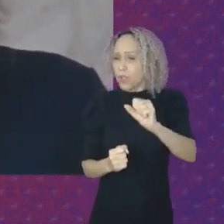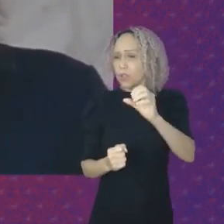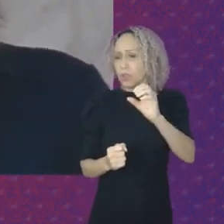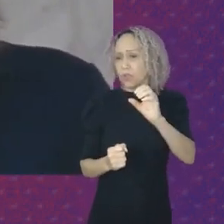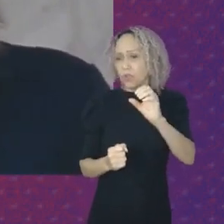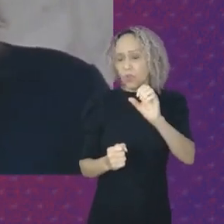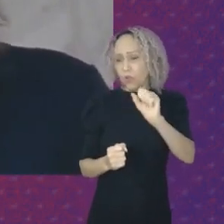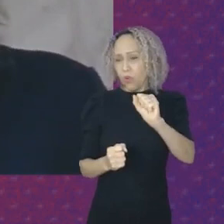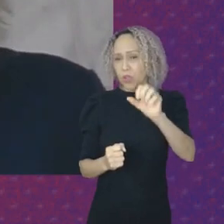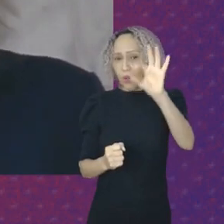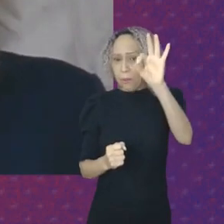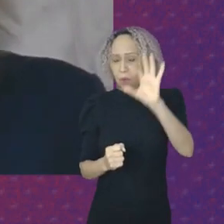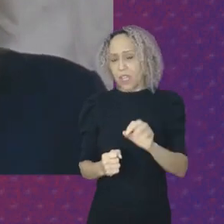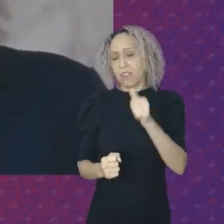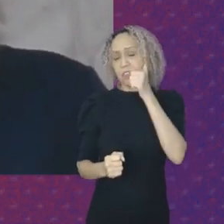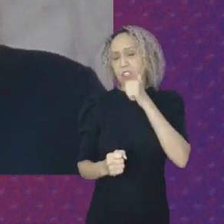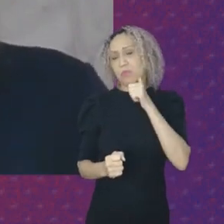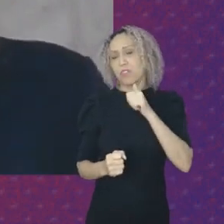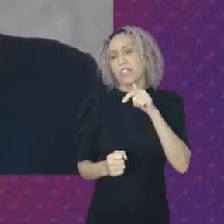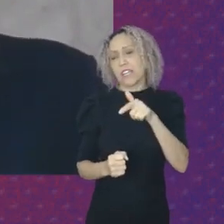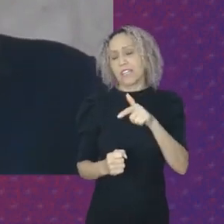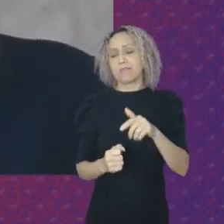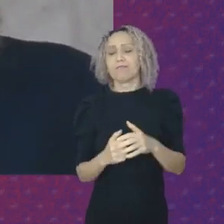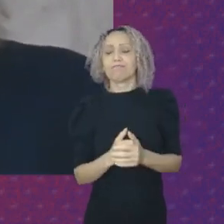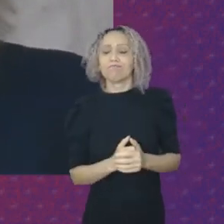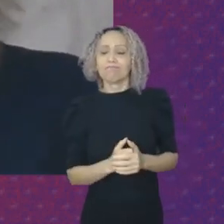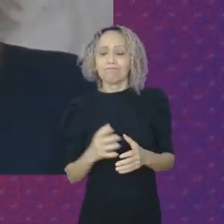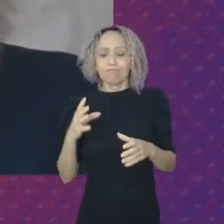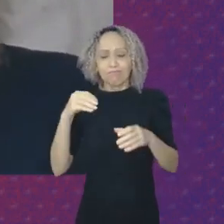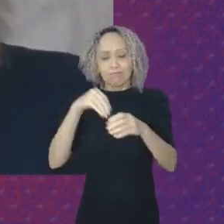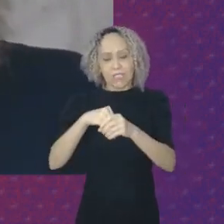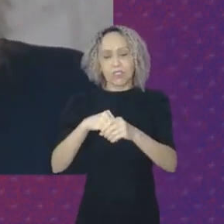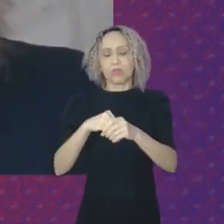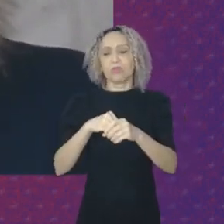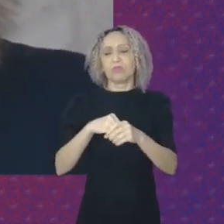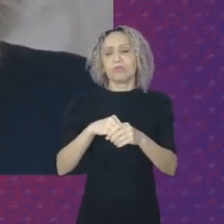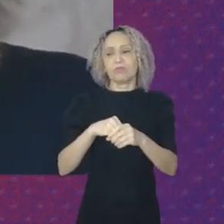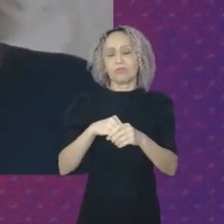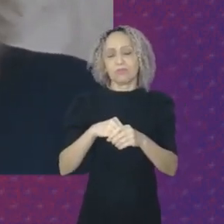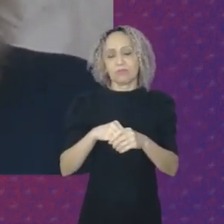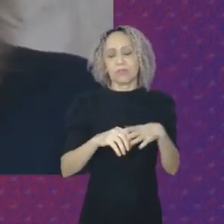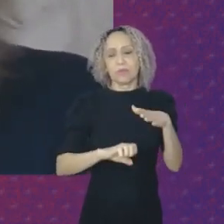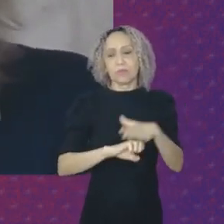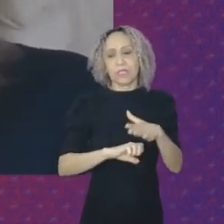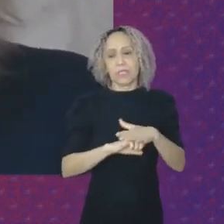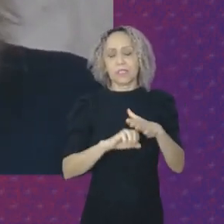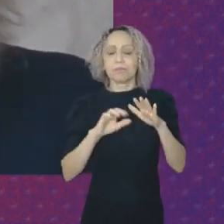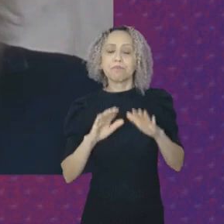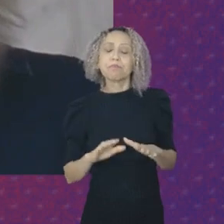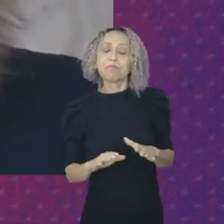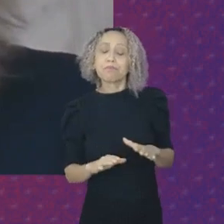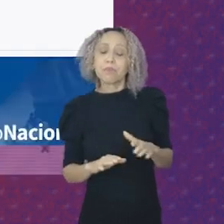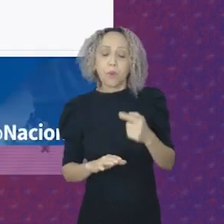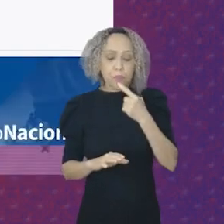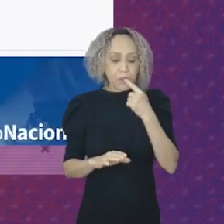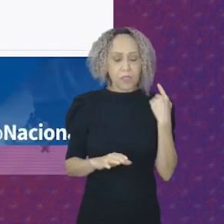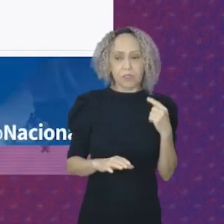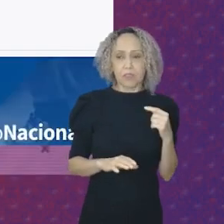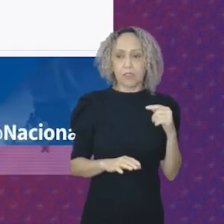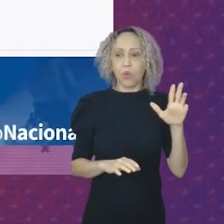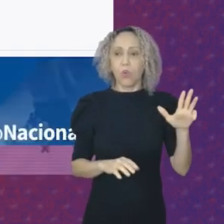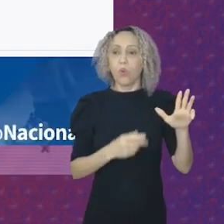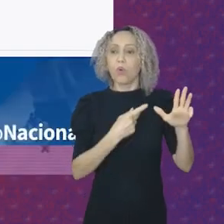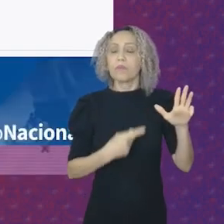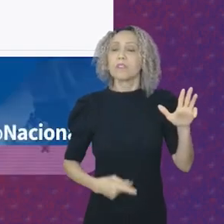construção da sua vida. E agora, mais recentemente, o presidente Lula assinou o decreto